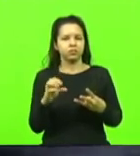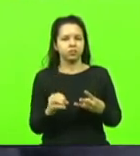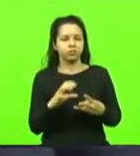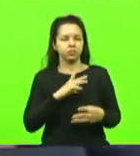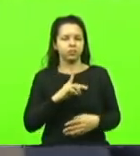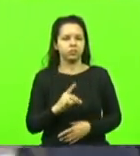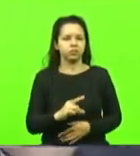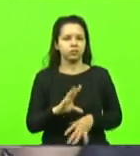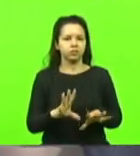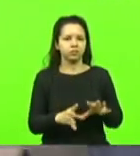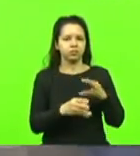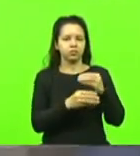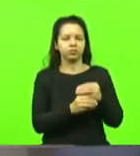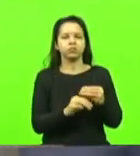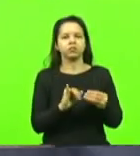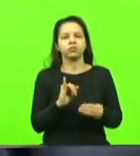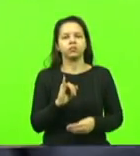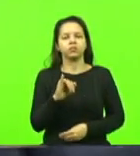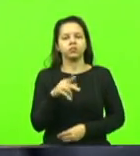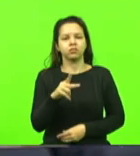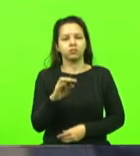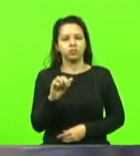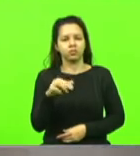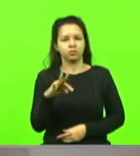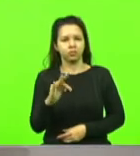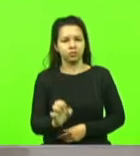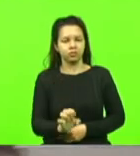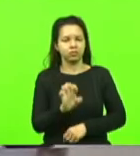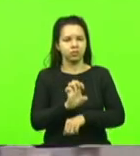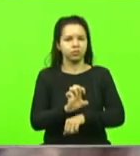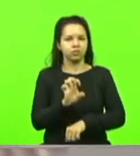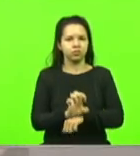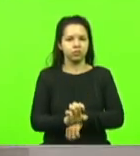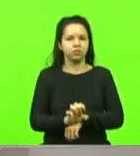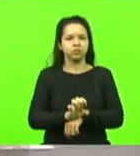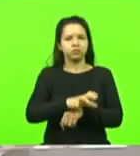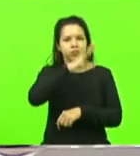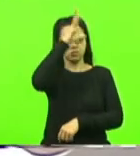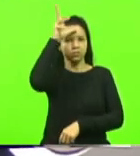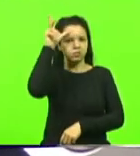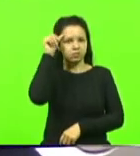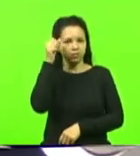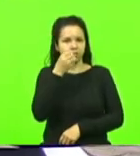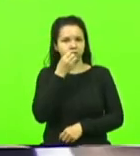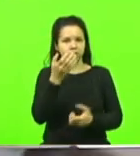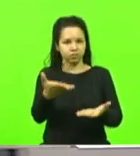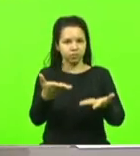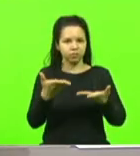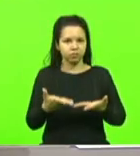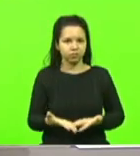da Assembleia Legislativa do Estado do Amazonas. Sejam muito bem-vindas ao Parlamento Catarinense.